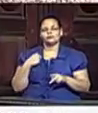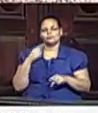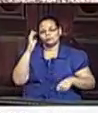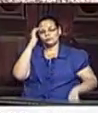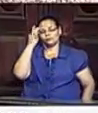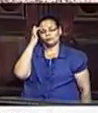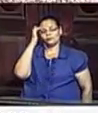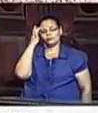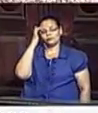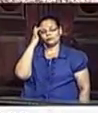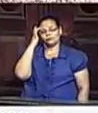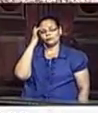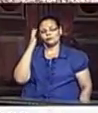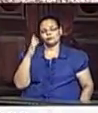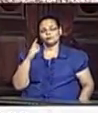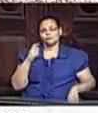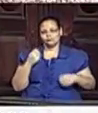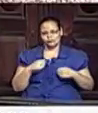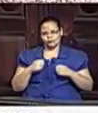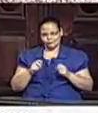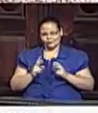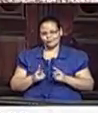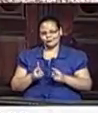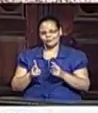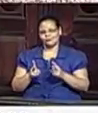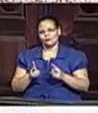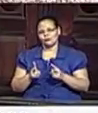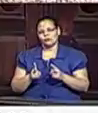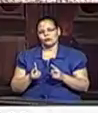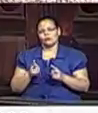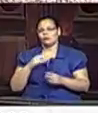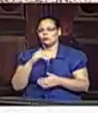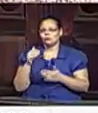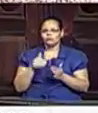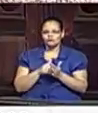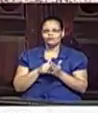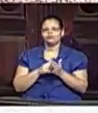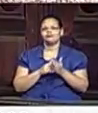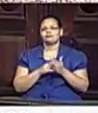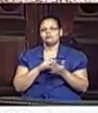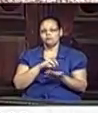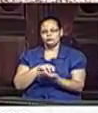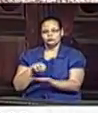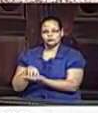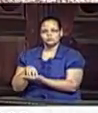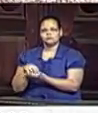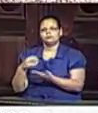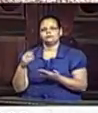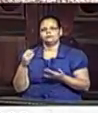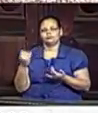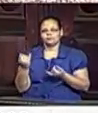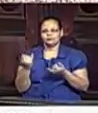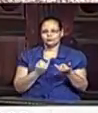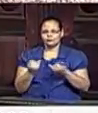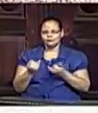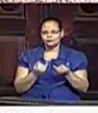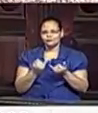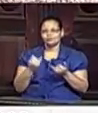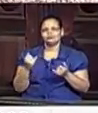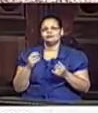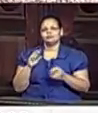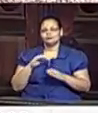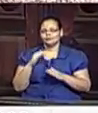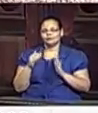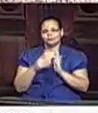que essa comissão devia ser permanente para trazer informações de todos os setores e trazer informações de tarifas